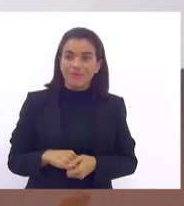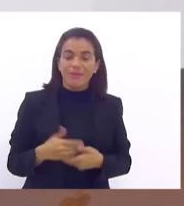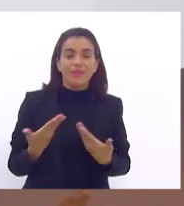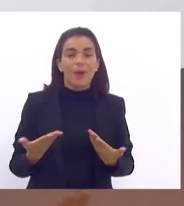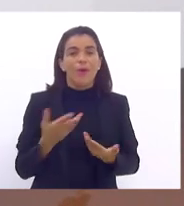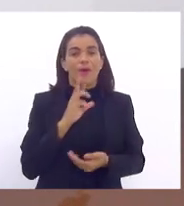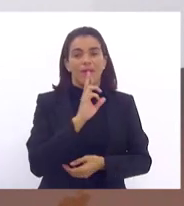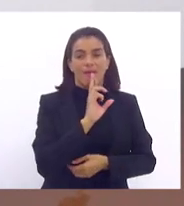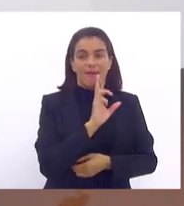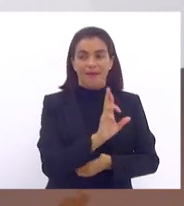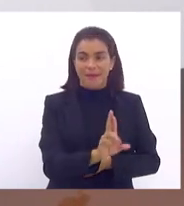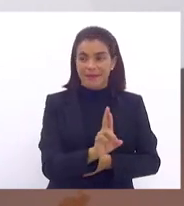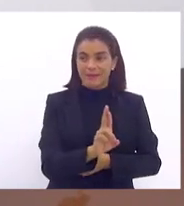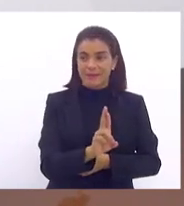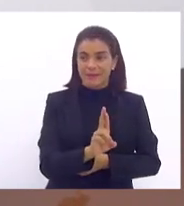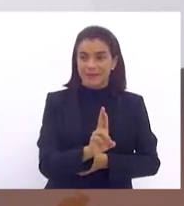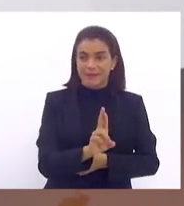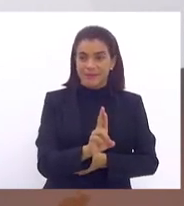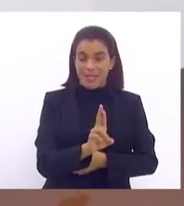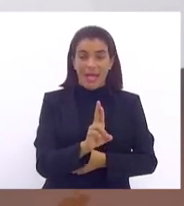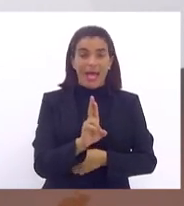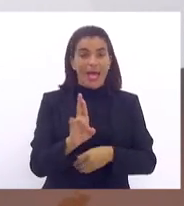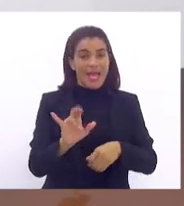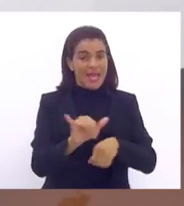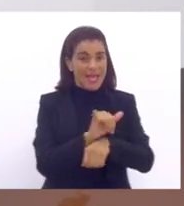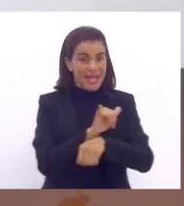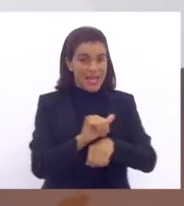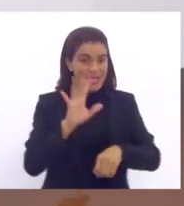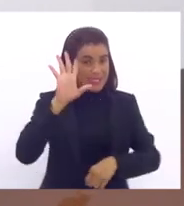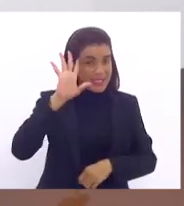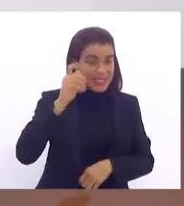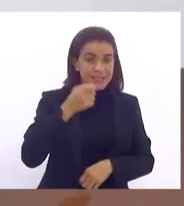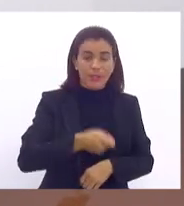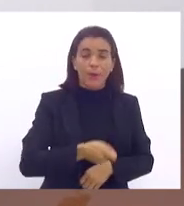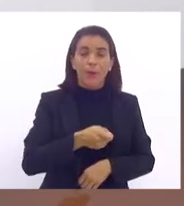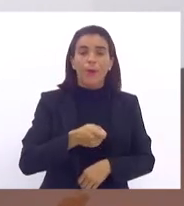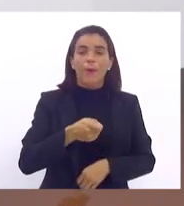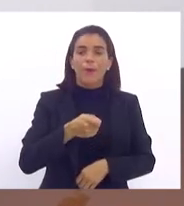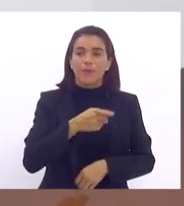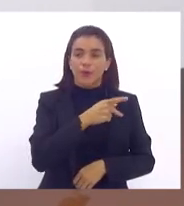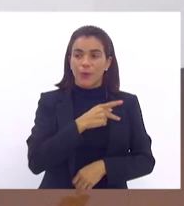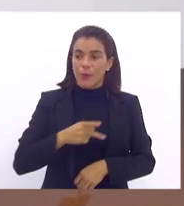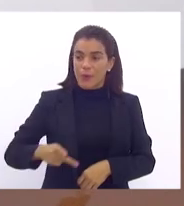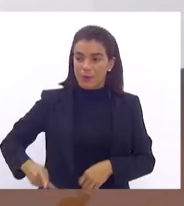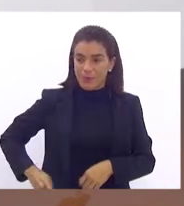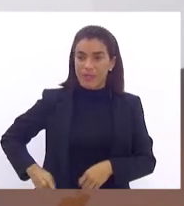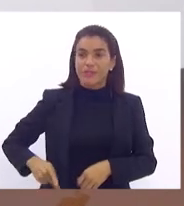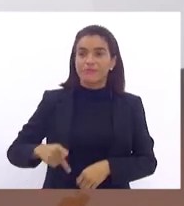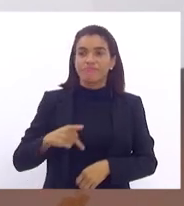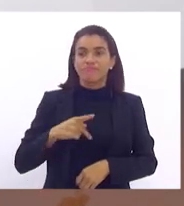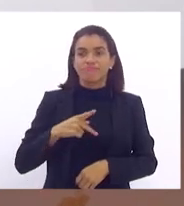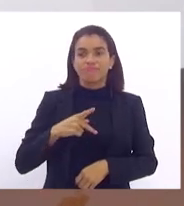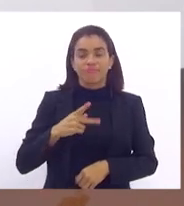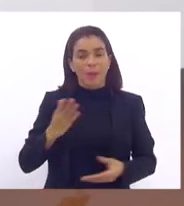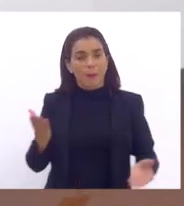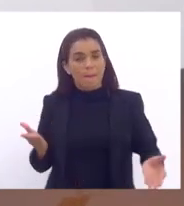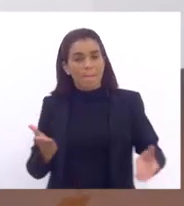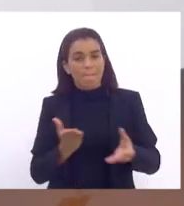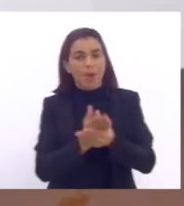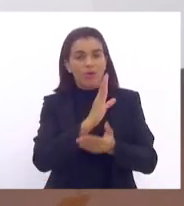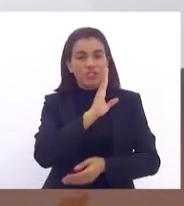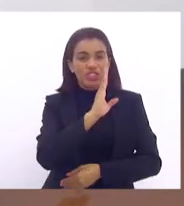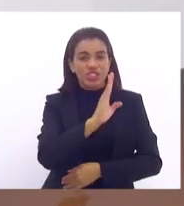resposta a essa a essa a essa medida o Presidente da República naquele então ingressou com uma ação direta